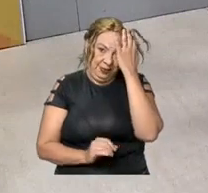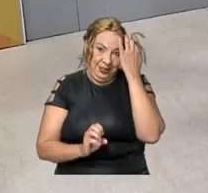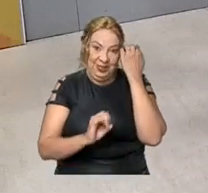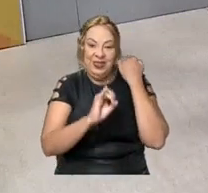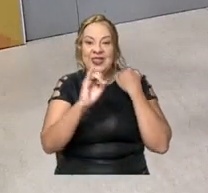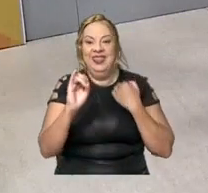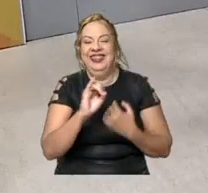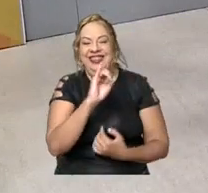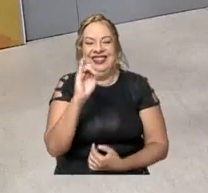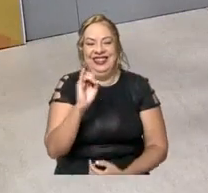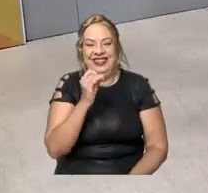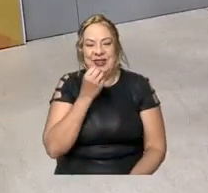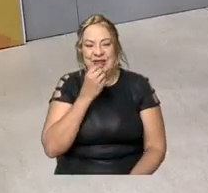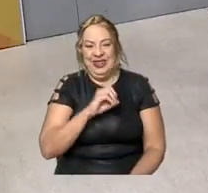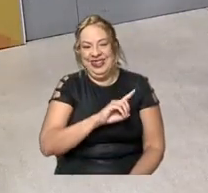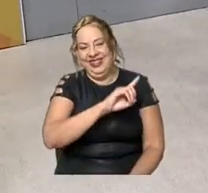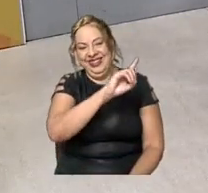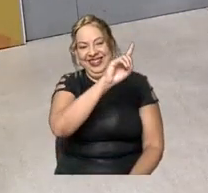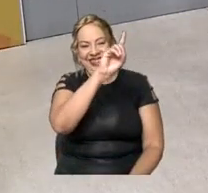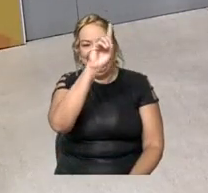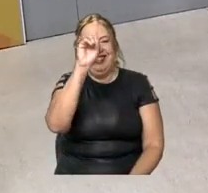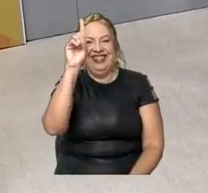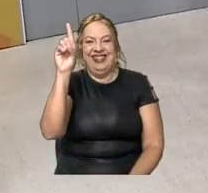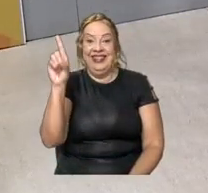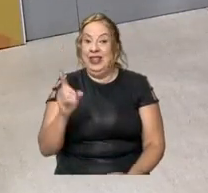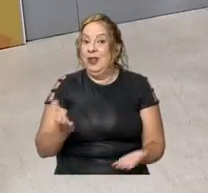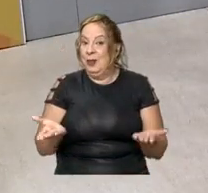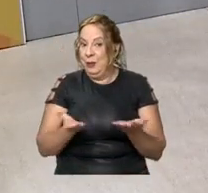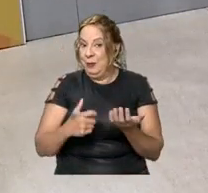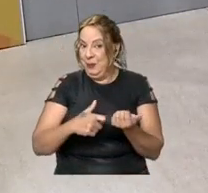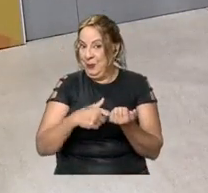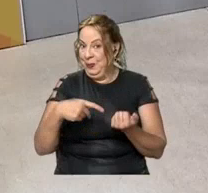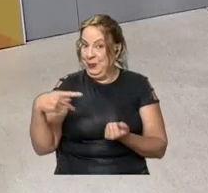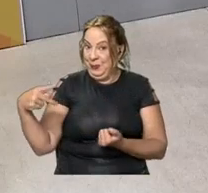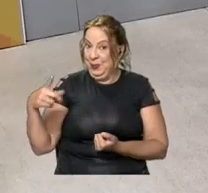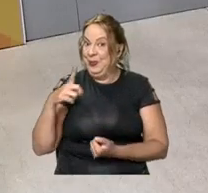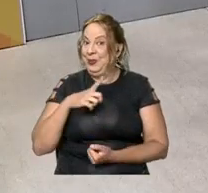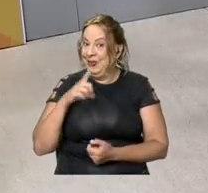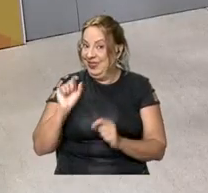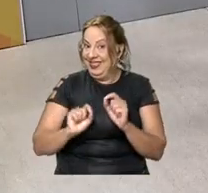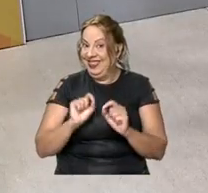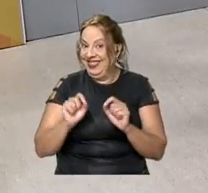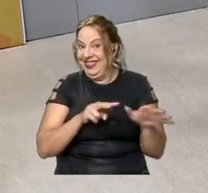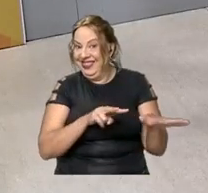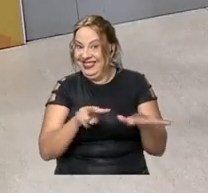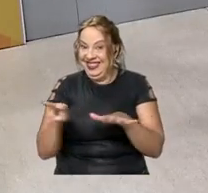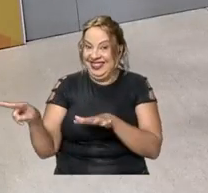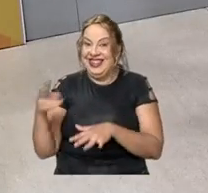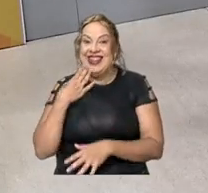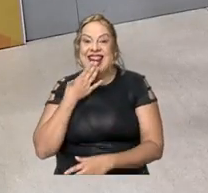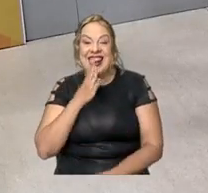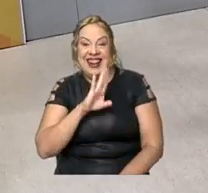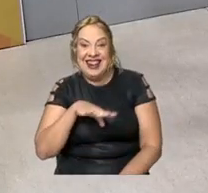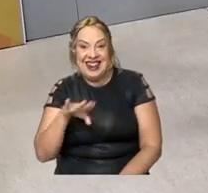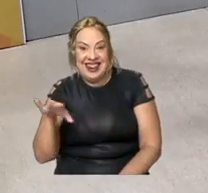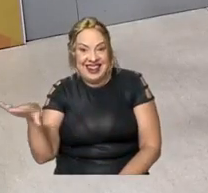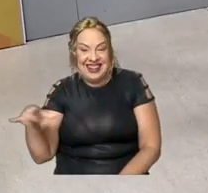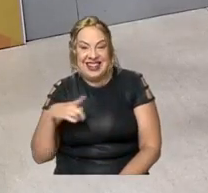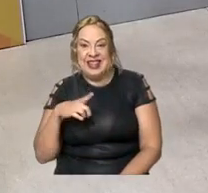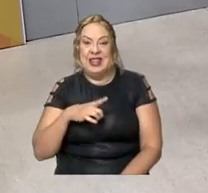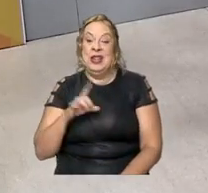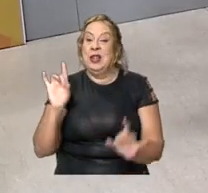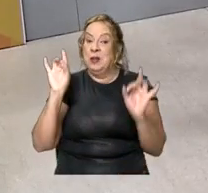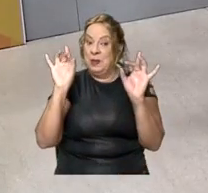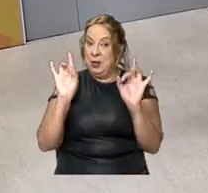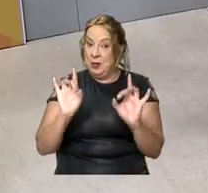Olá, olá, bom dia, muito bom dia. Hoje o Cajucap está no clima da Semana da Criança, com o nosso